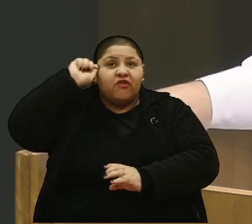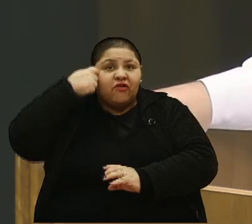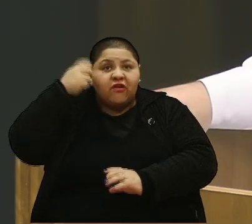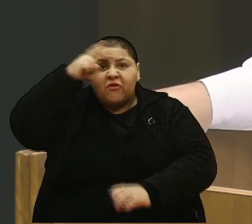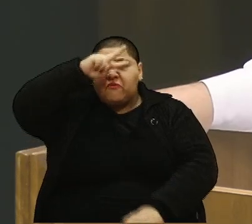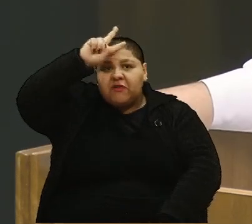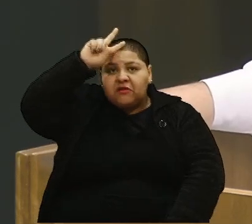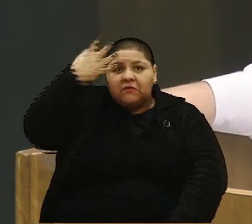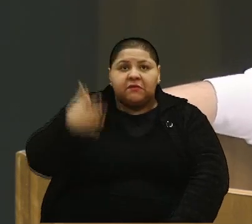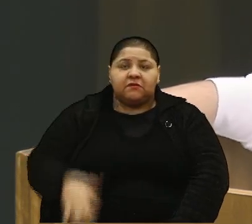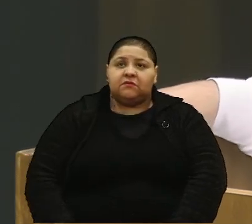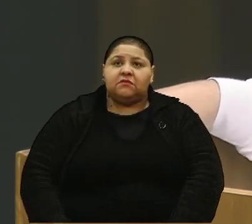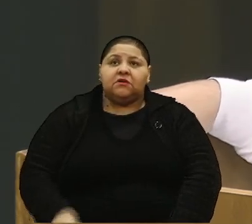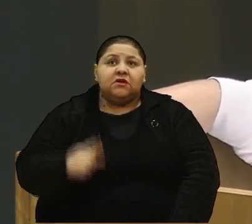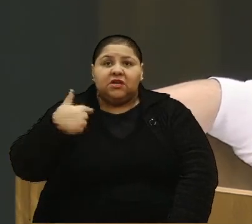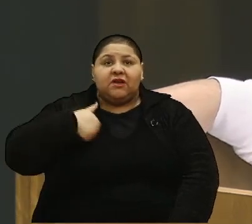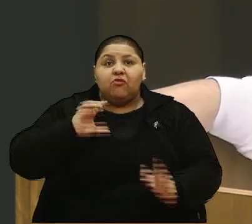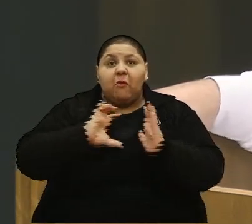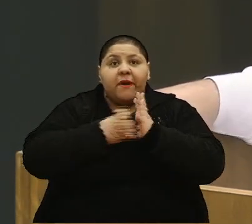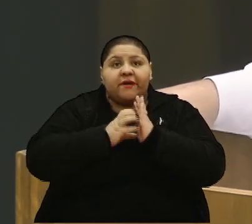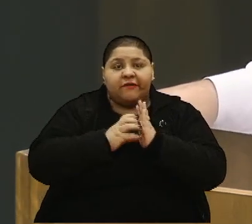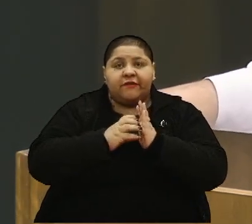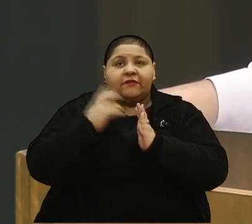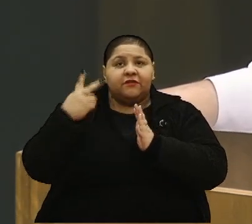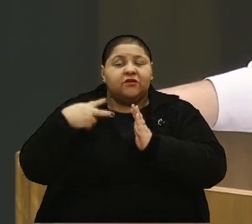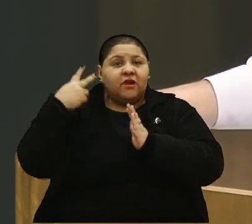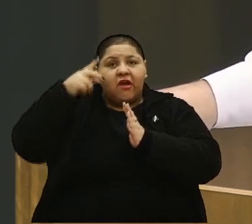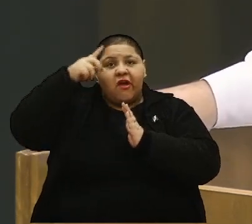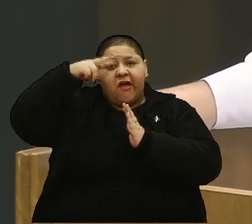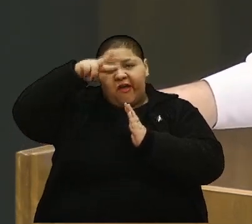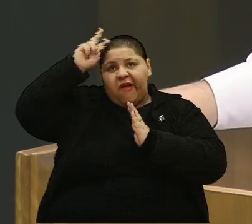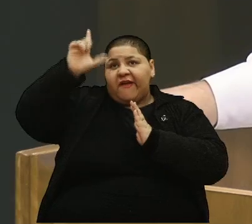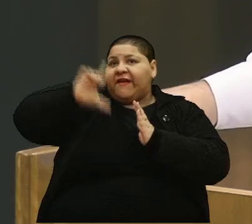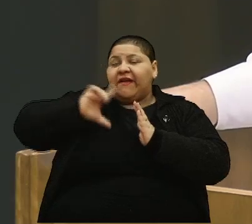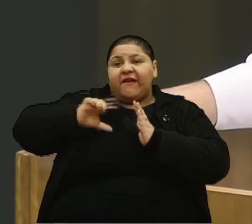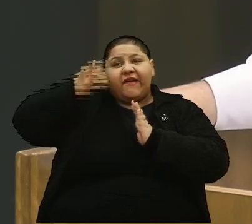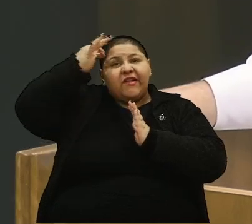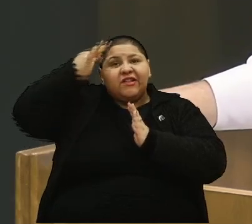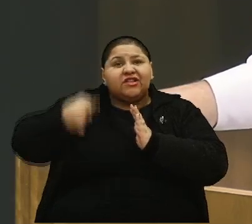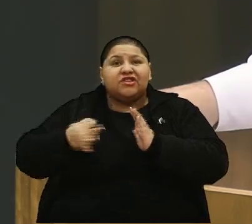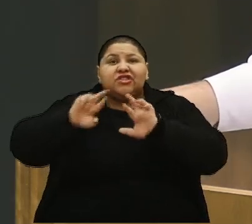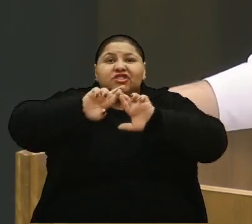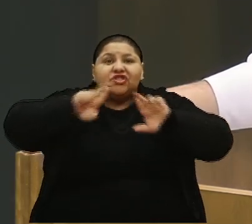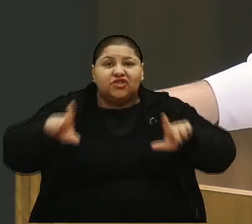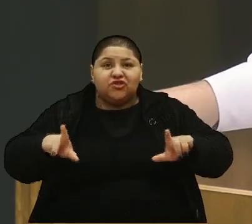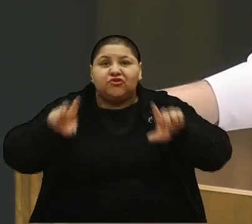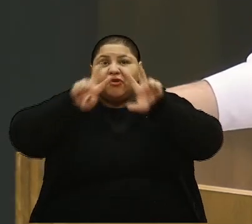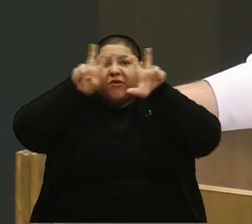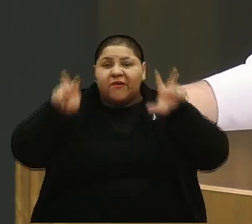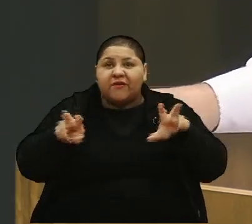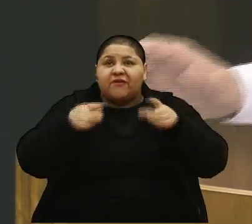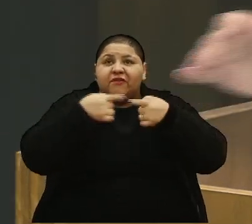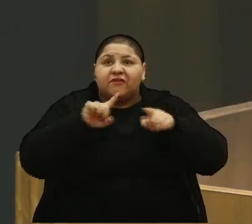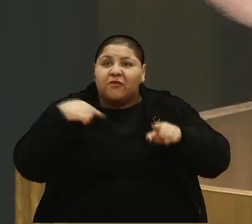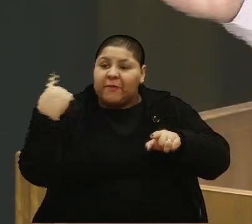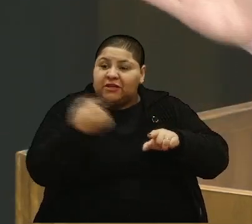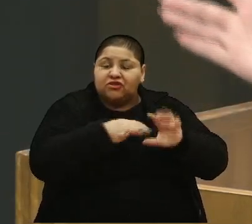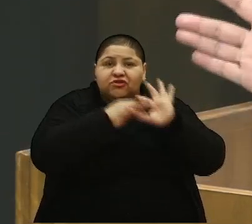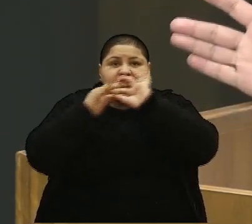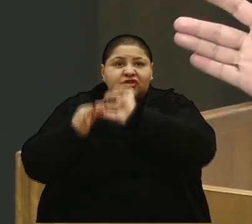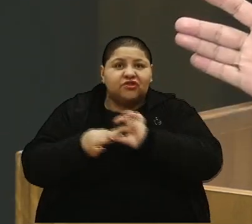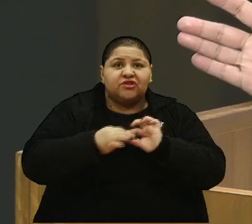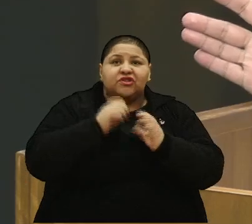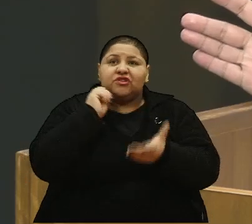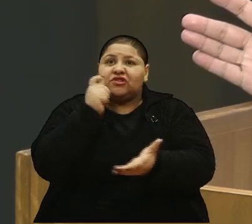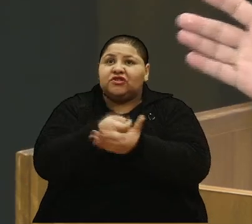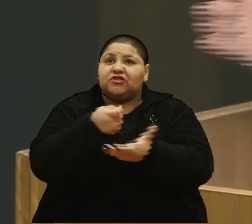da Rosa, que não é do meu partido. E o vereador Edson, que tem uma compreensão um pouco diferente sobre esse tema, mas nós unimos na luta